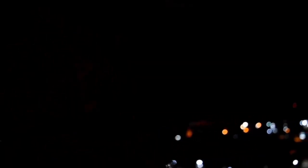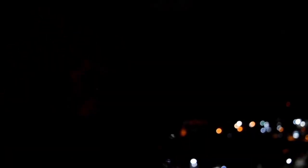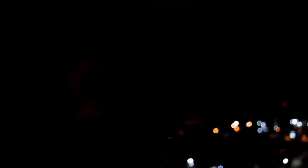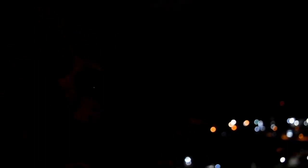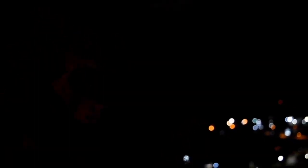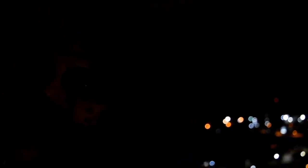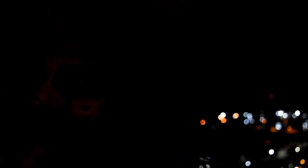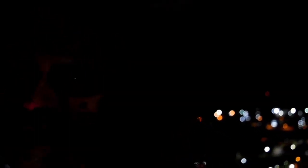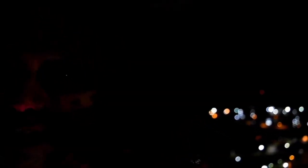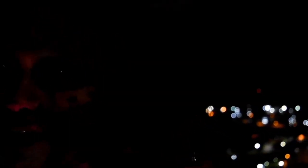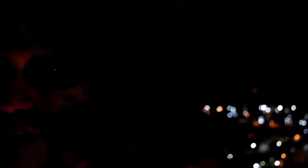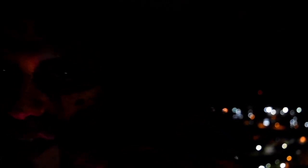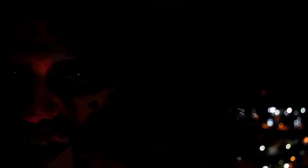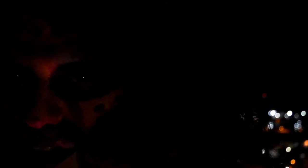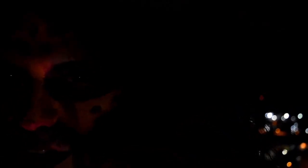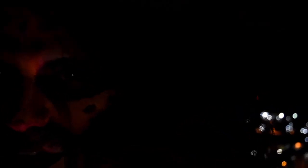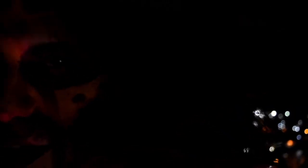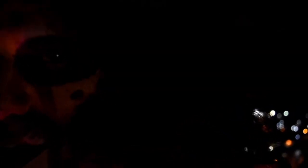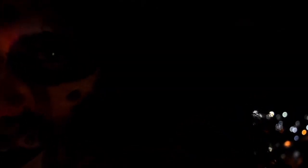me chamam